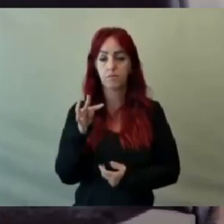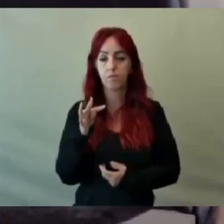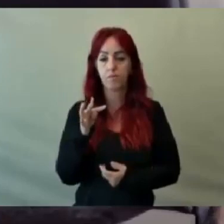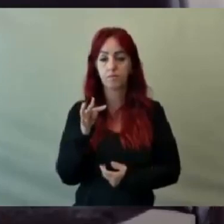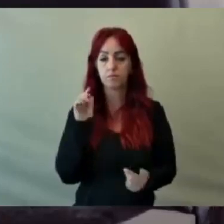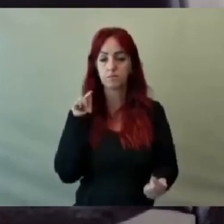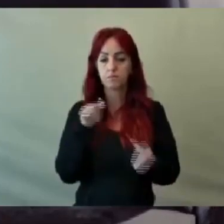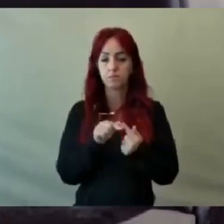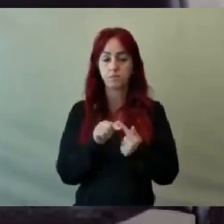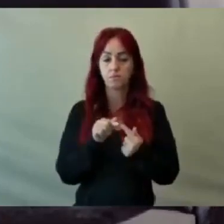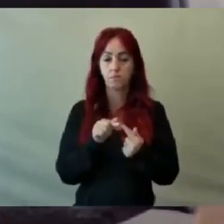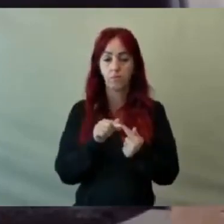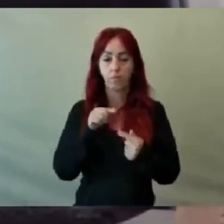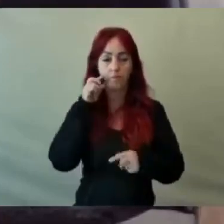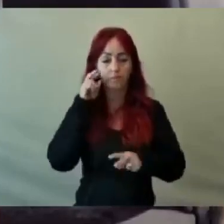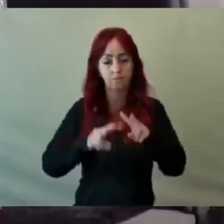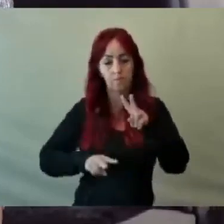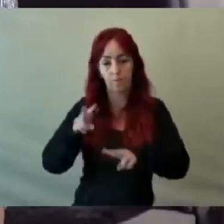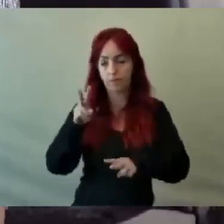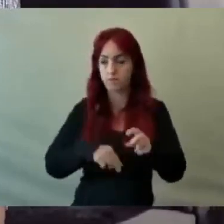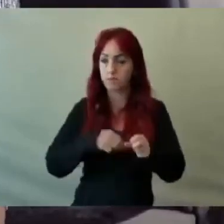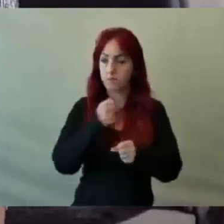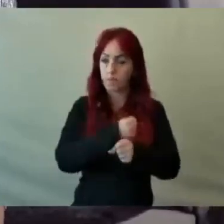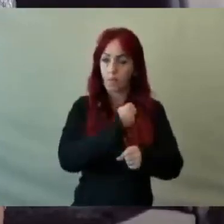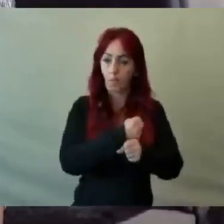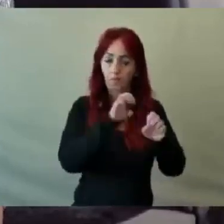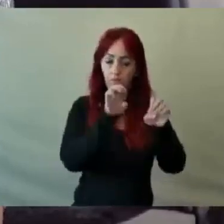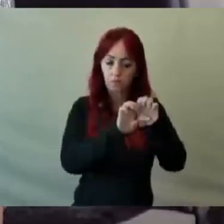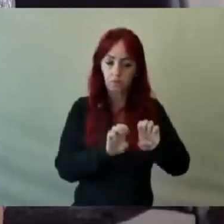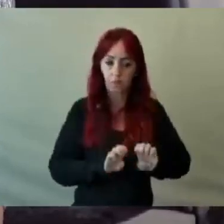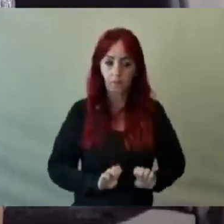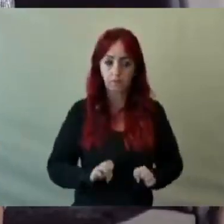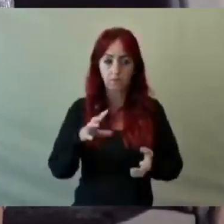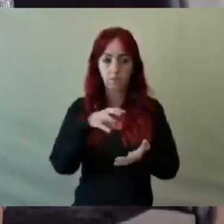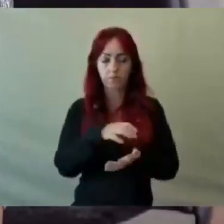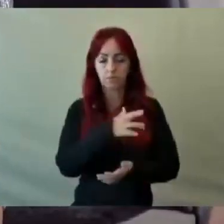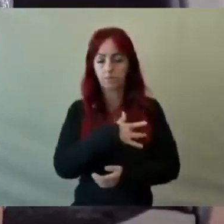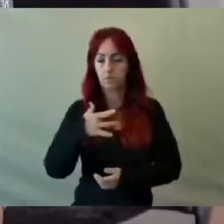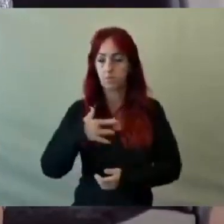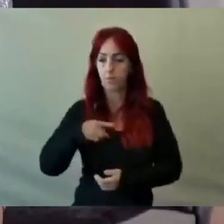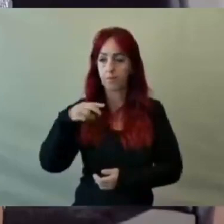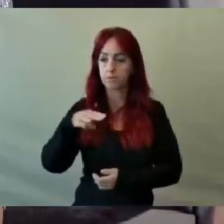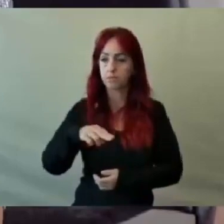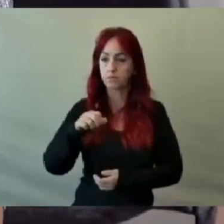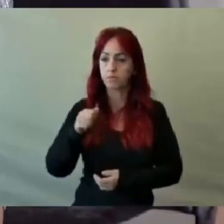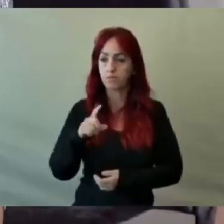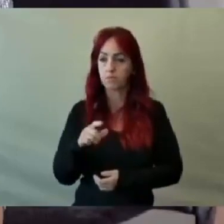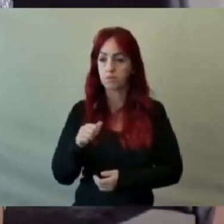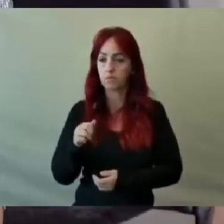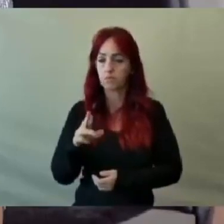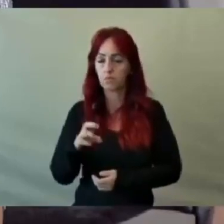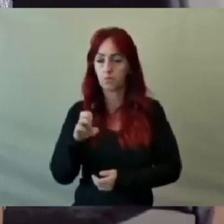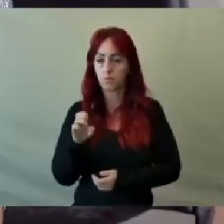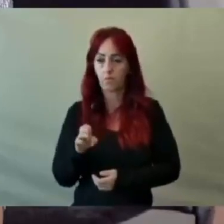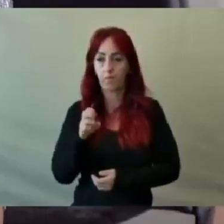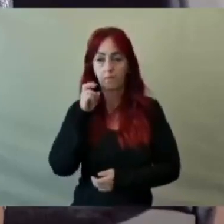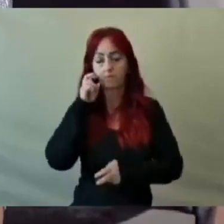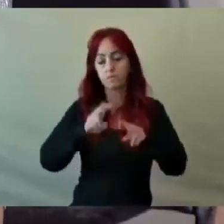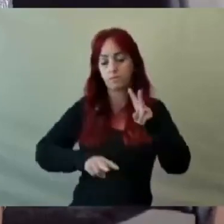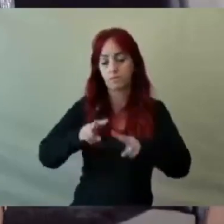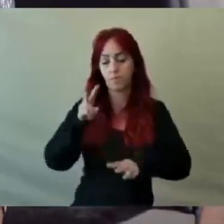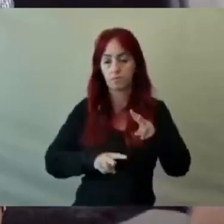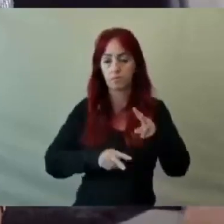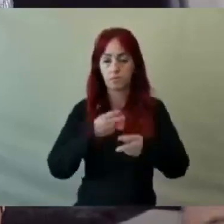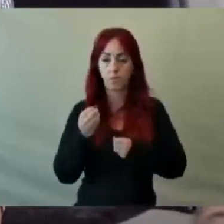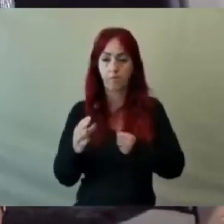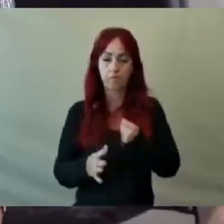verificar a estrutura do Centro de Saúde Nazaré, as demandas dos trabalhadores e usuários e avaliar as situações de segurança referente